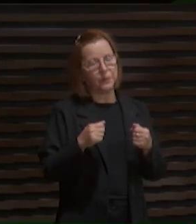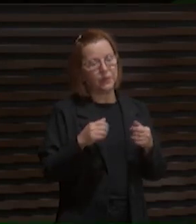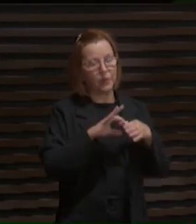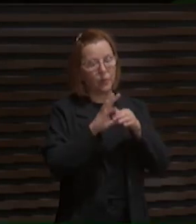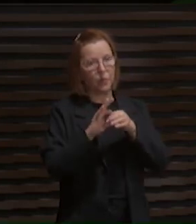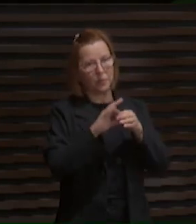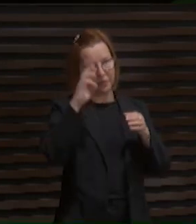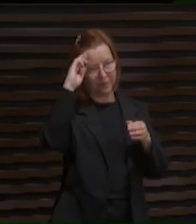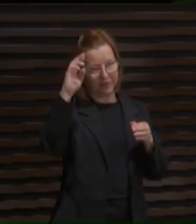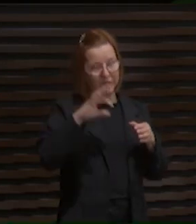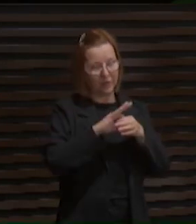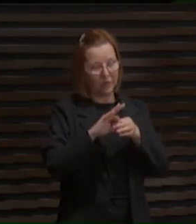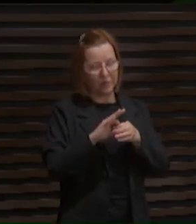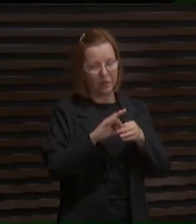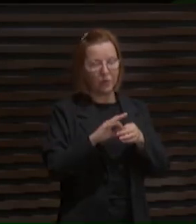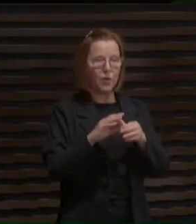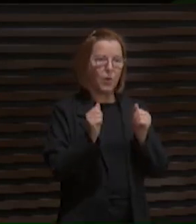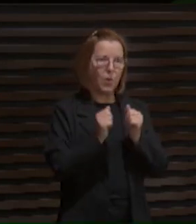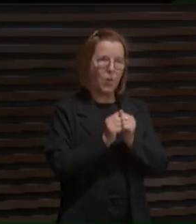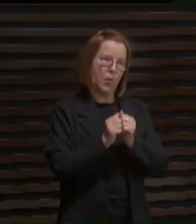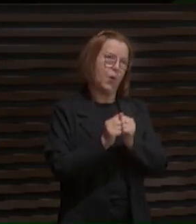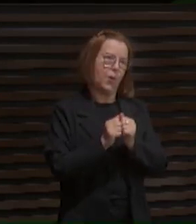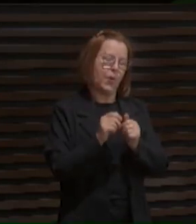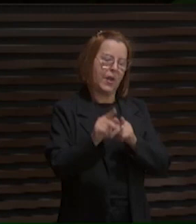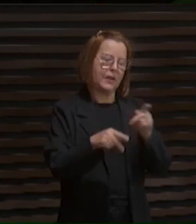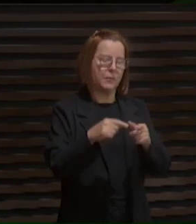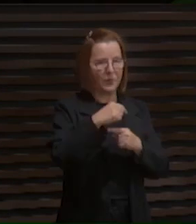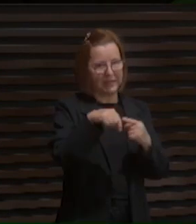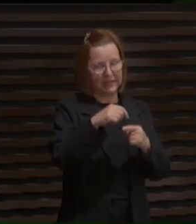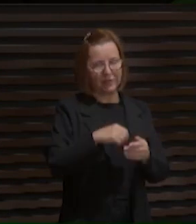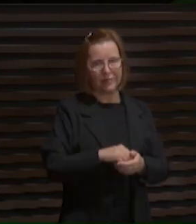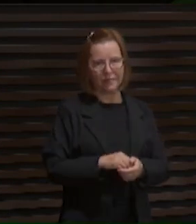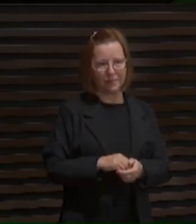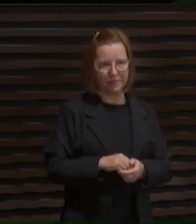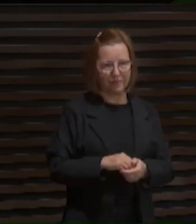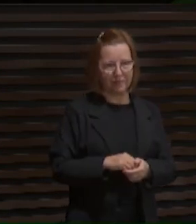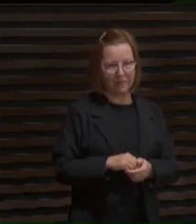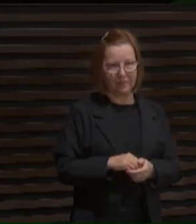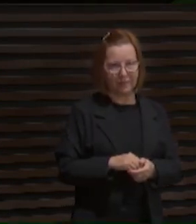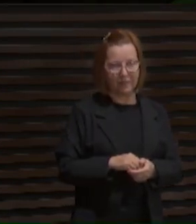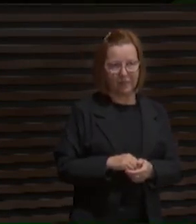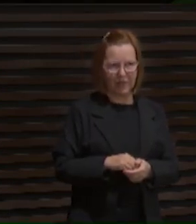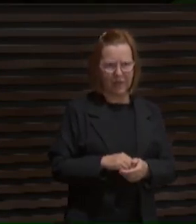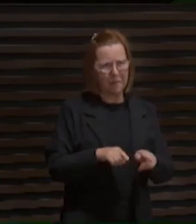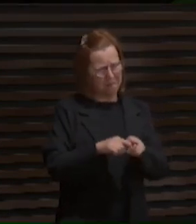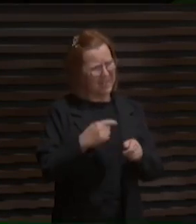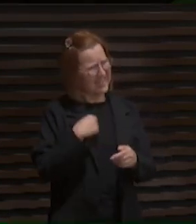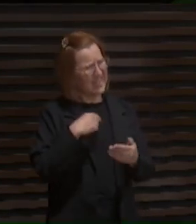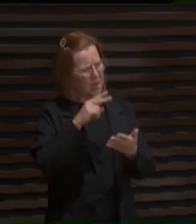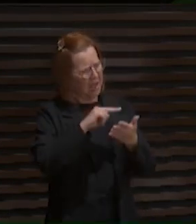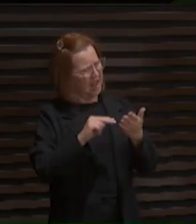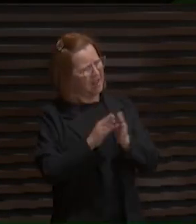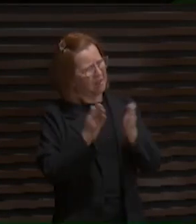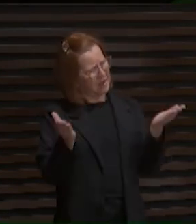a nossa mente dessa forma. Mas onde nós estamos investindo o nosso tempo? Eu tenho lido a palavra ou eu tenho